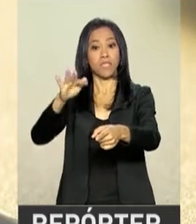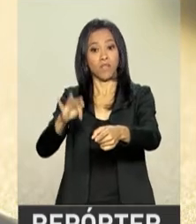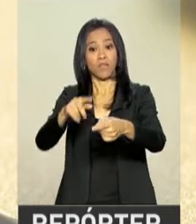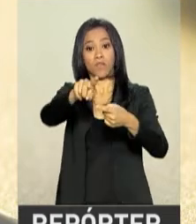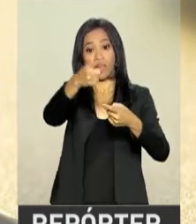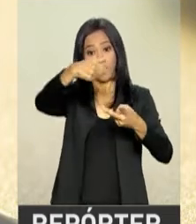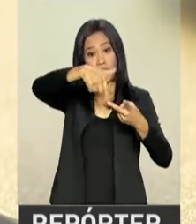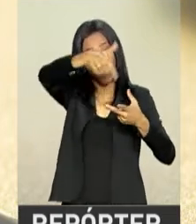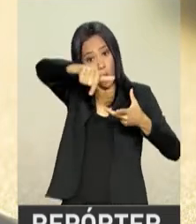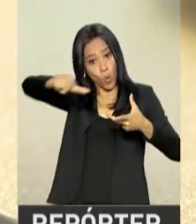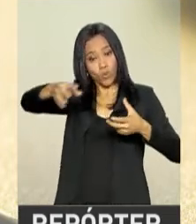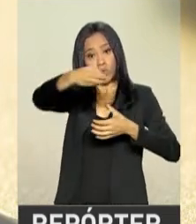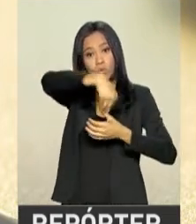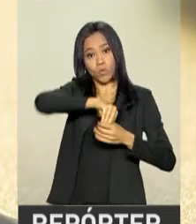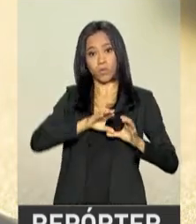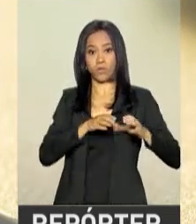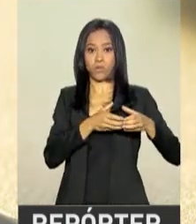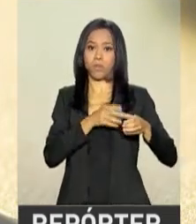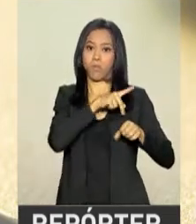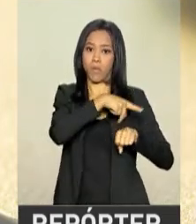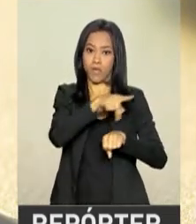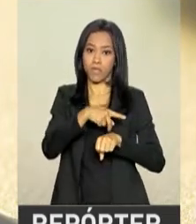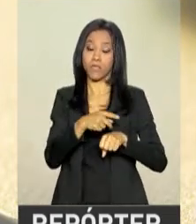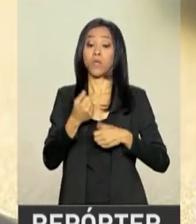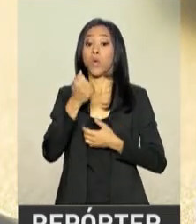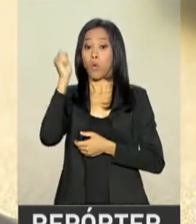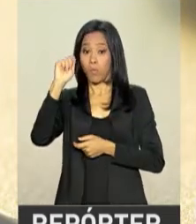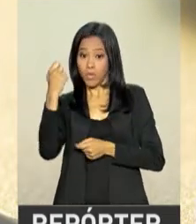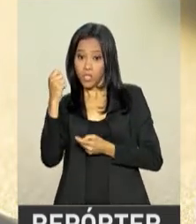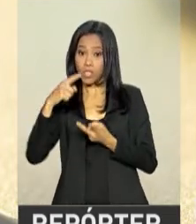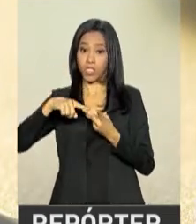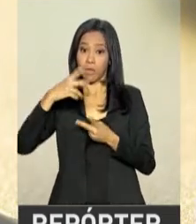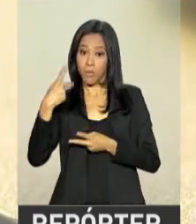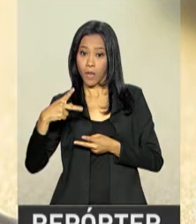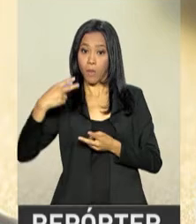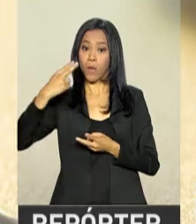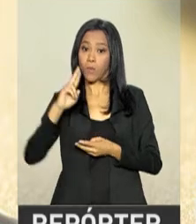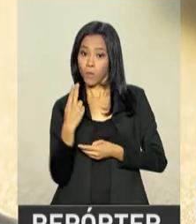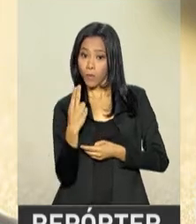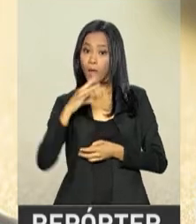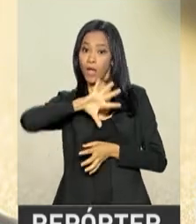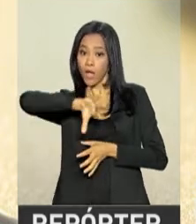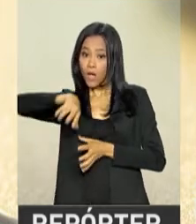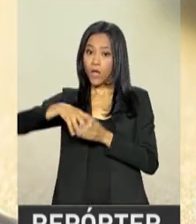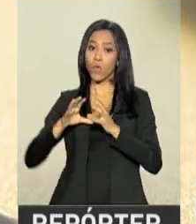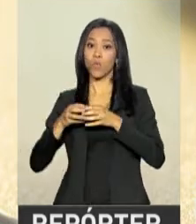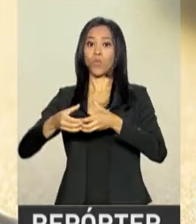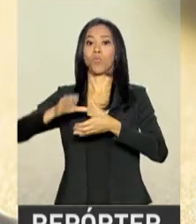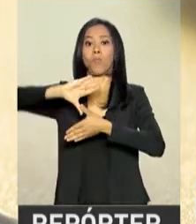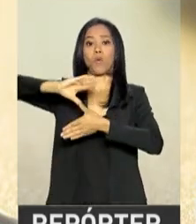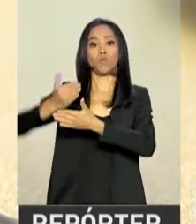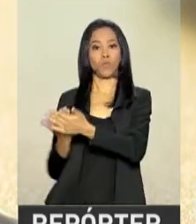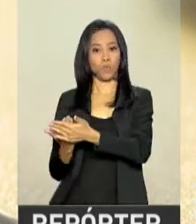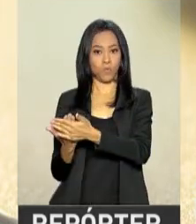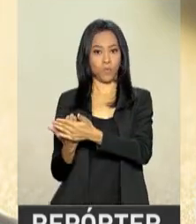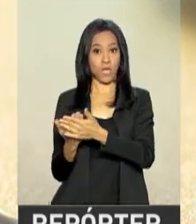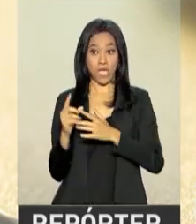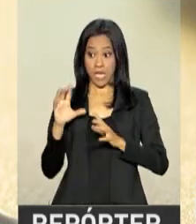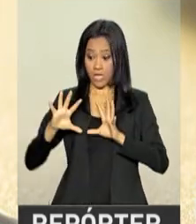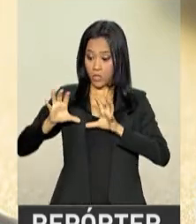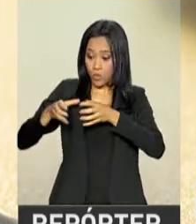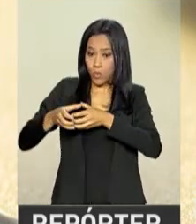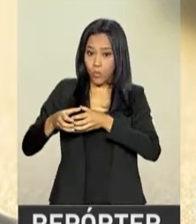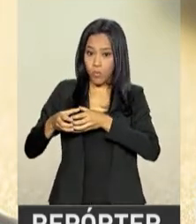e colômbia já o brasil junto com argentina paraguai uruguai forma o mercosul esses blocos